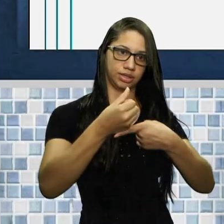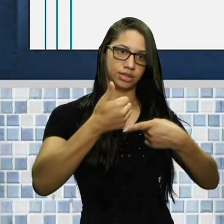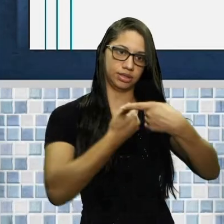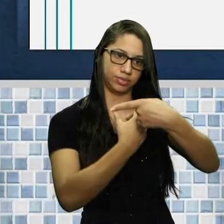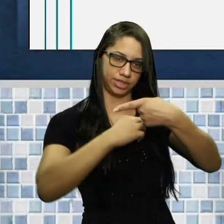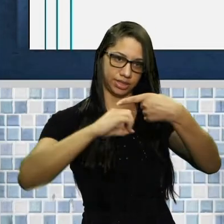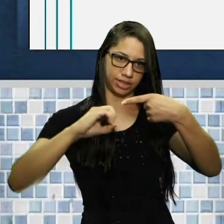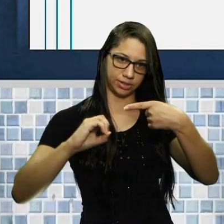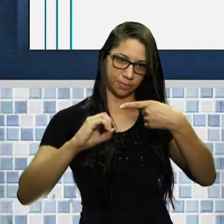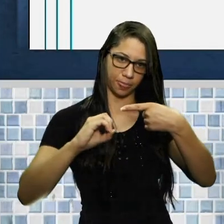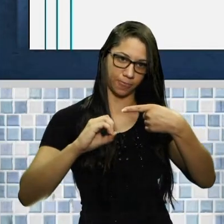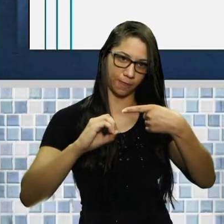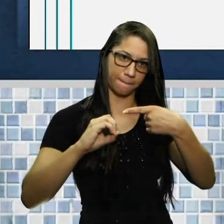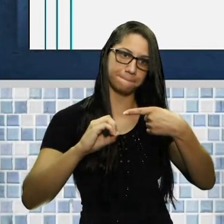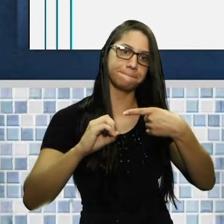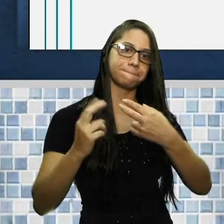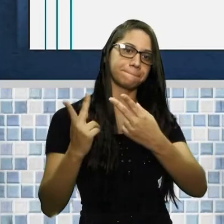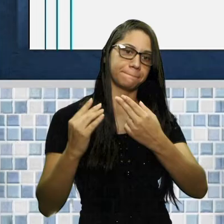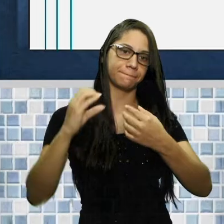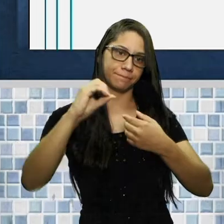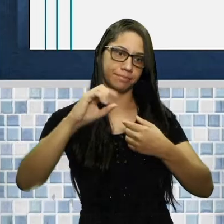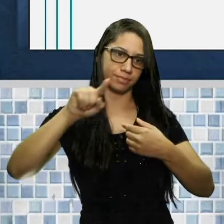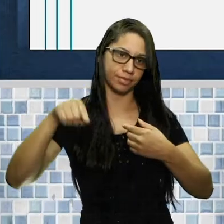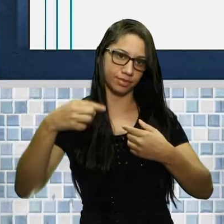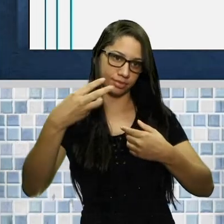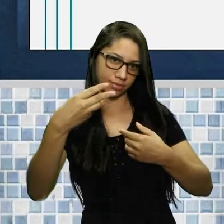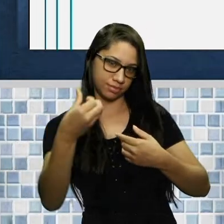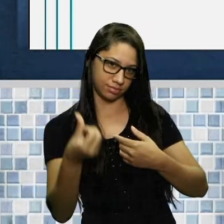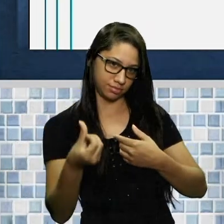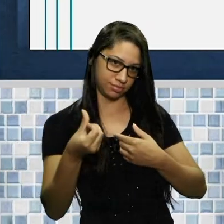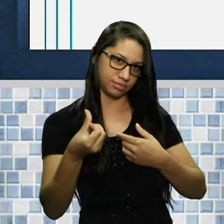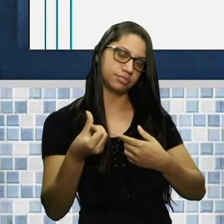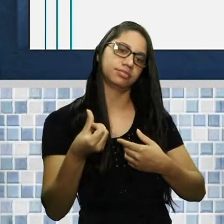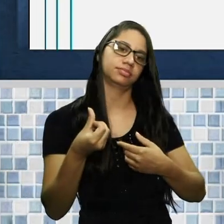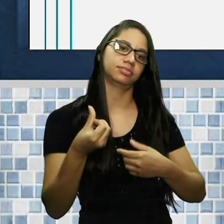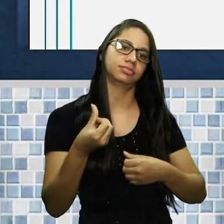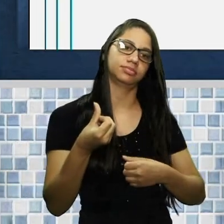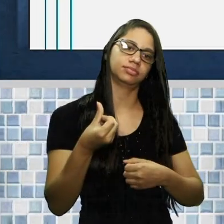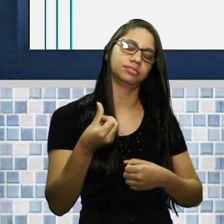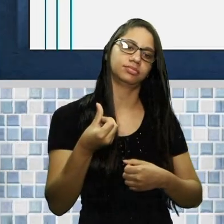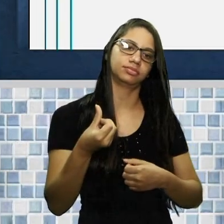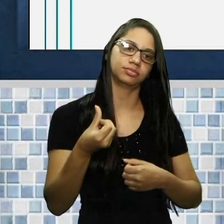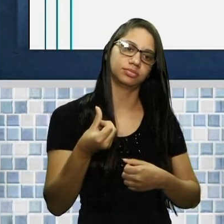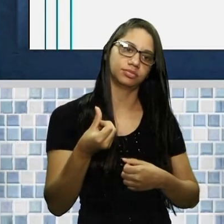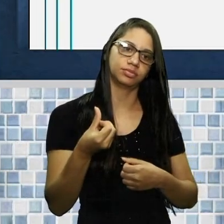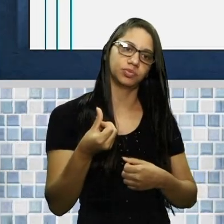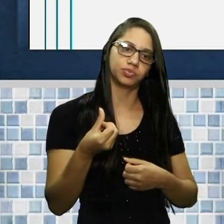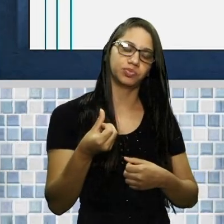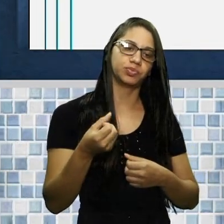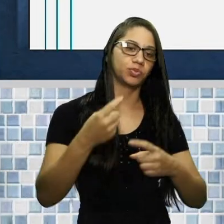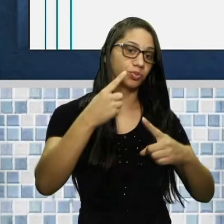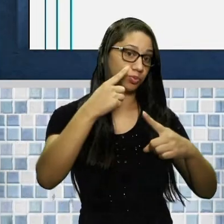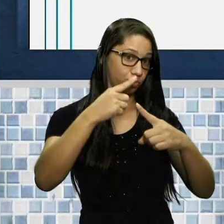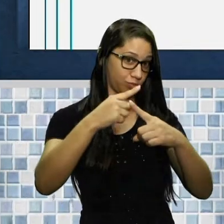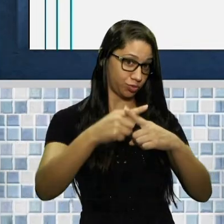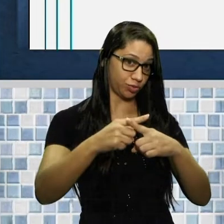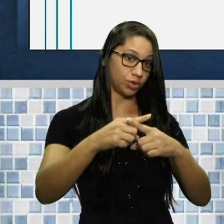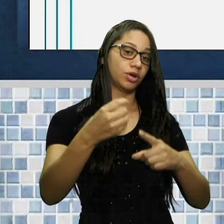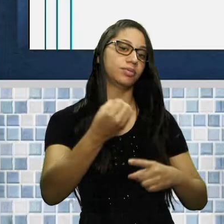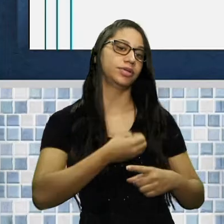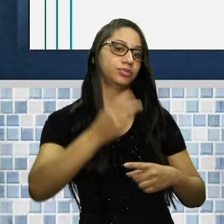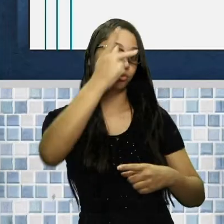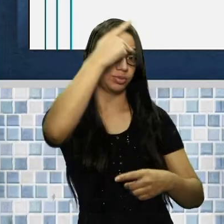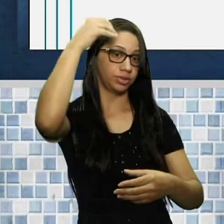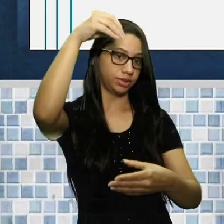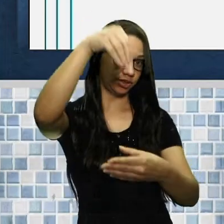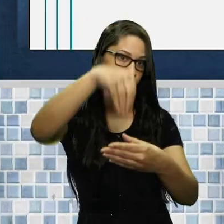a 36 sobre 100, que é igual a 0,36. O 0,36 eu vou multiplicar pelo número de